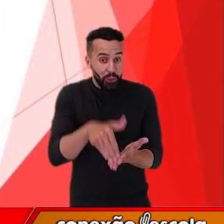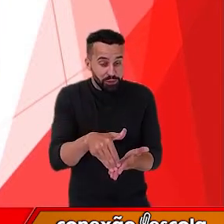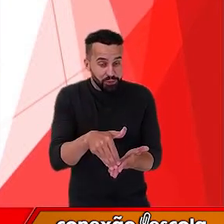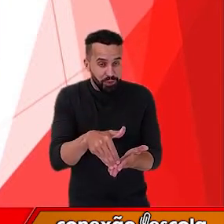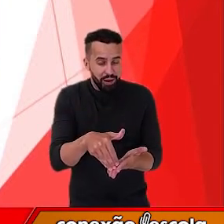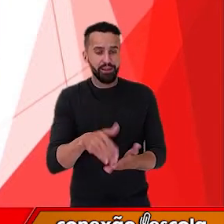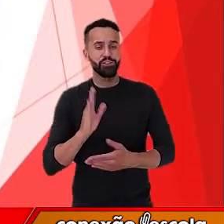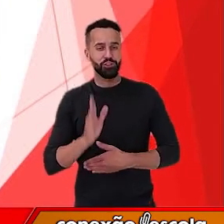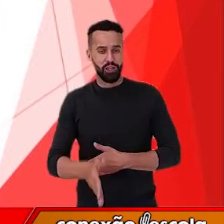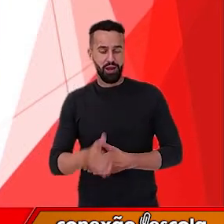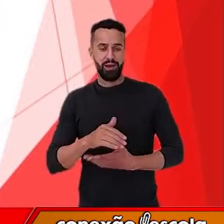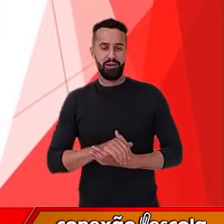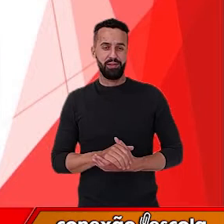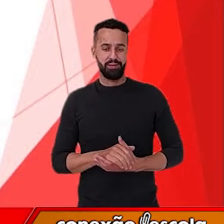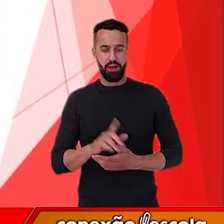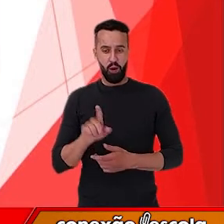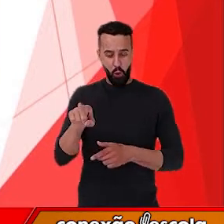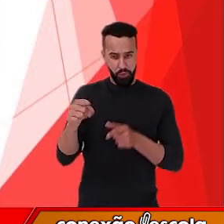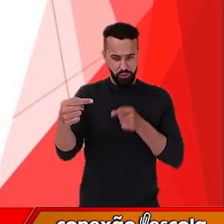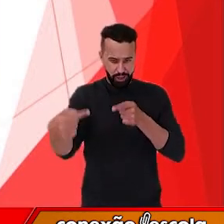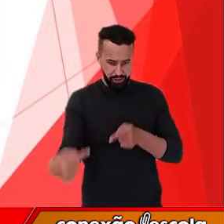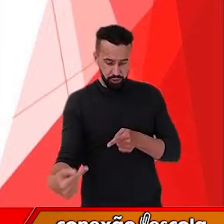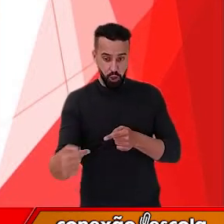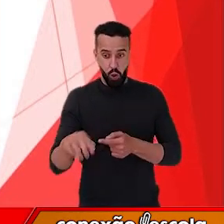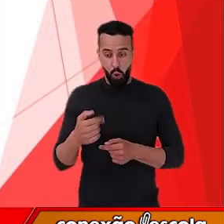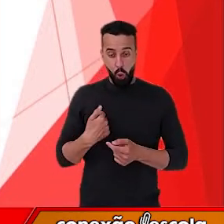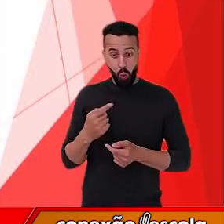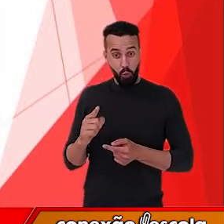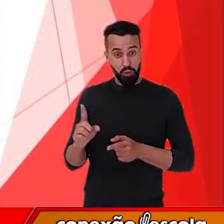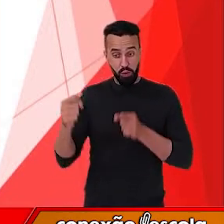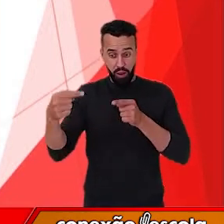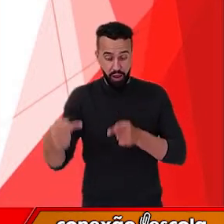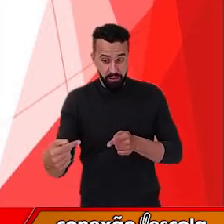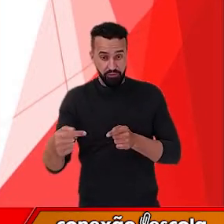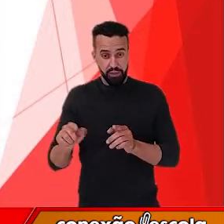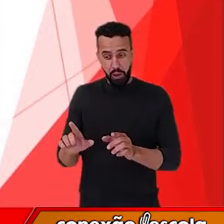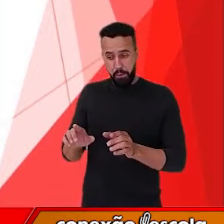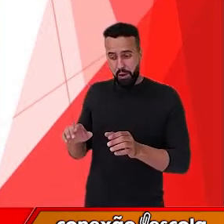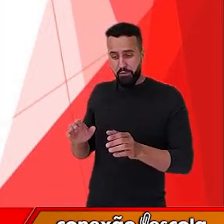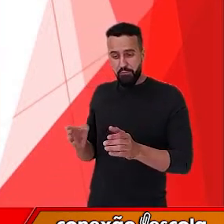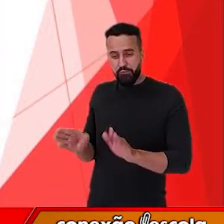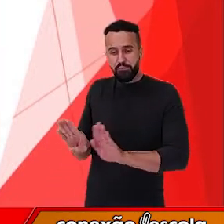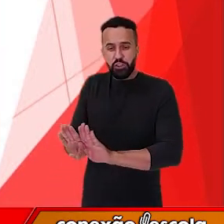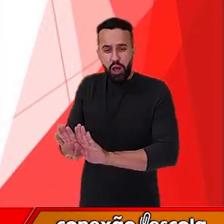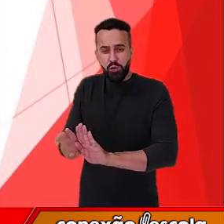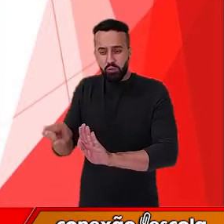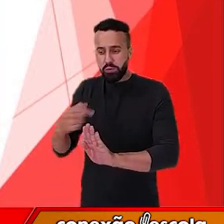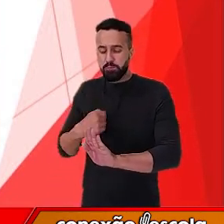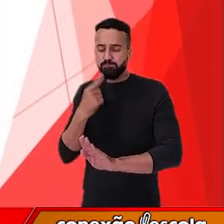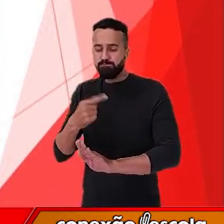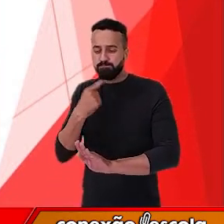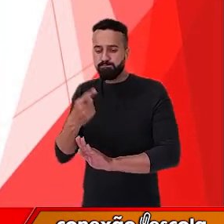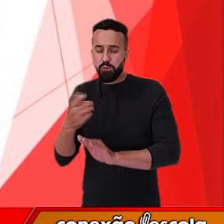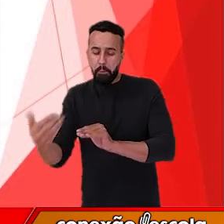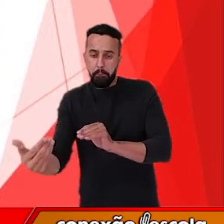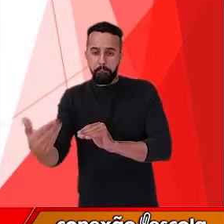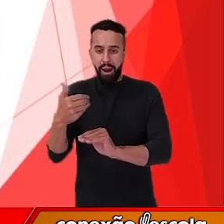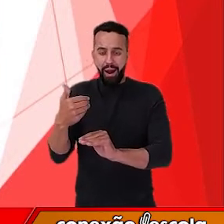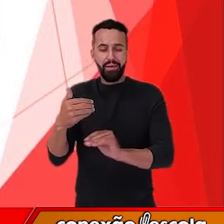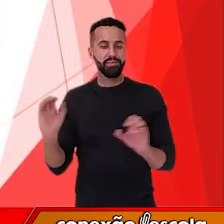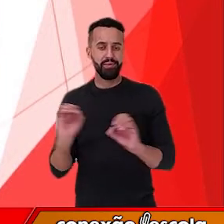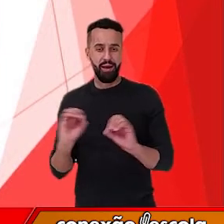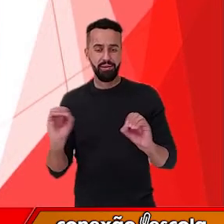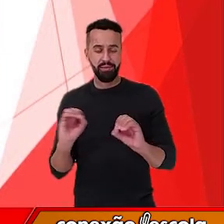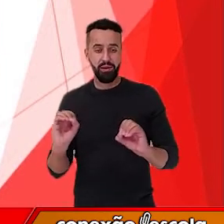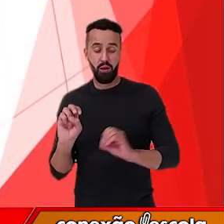seu oponente, ou que você encurrala ele em um canto do tabuleiro, ou que você o obriga a